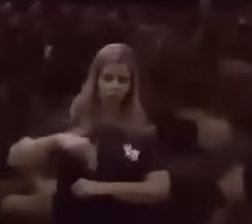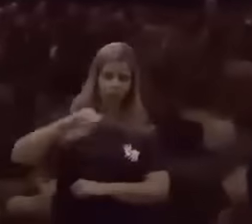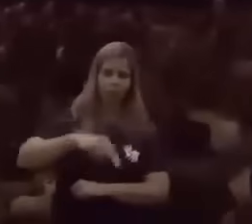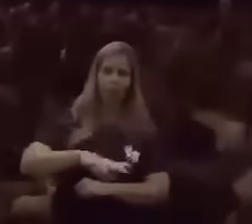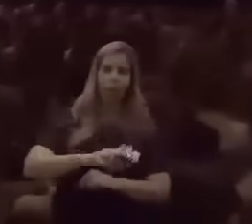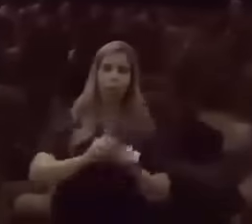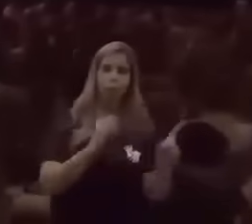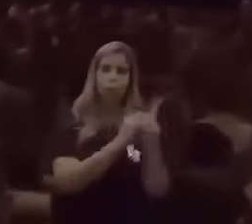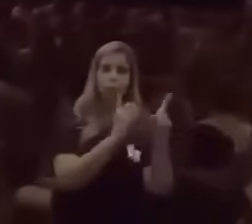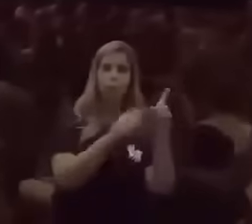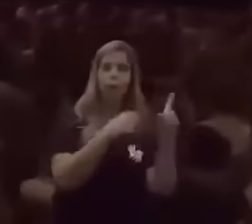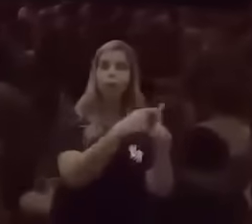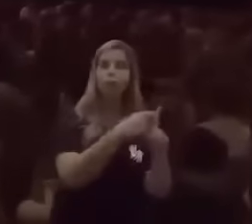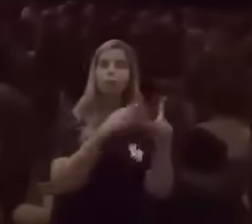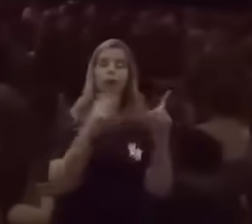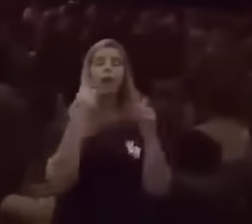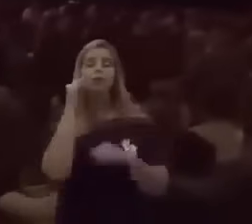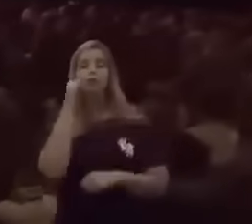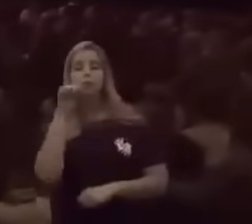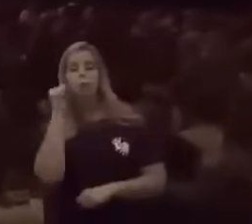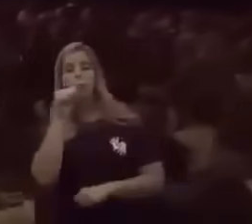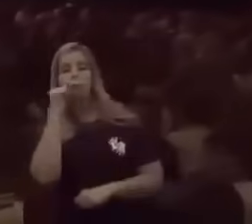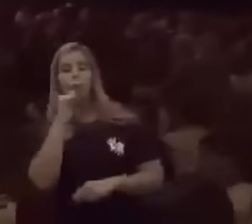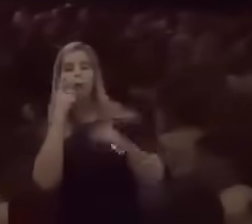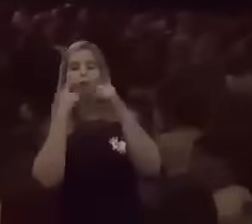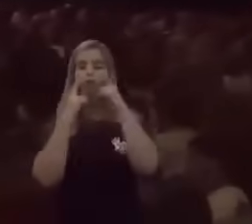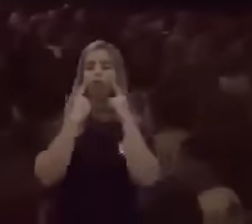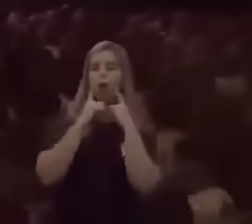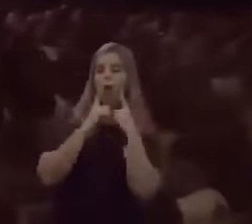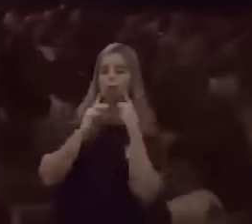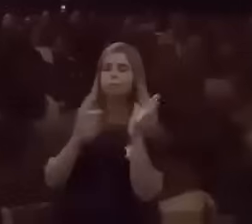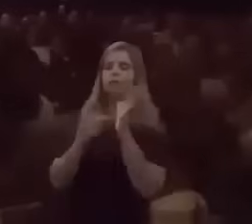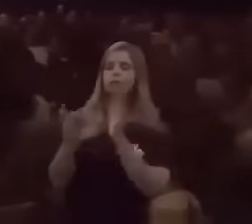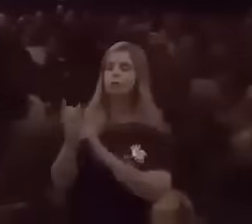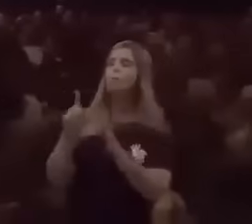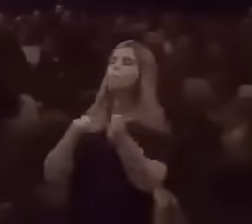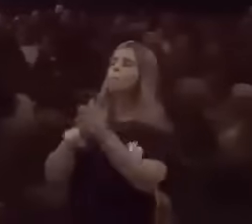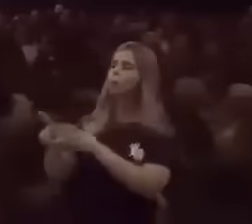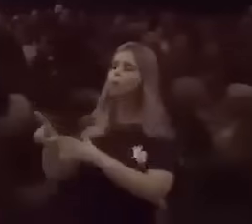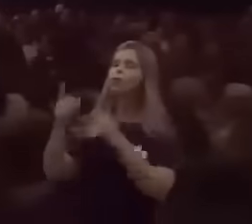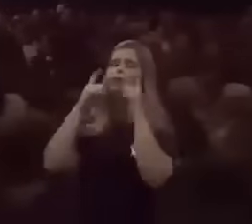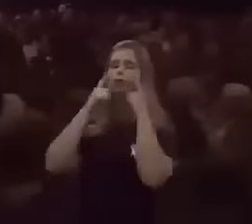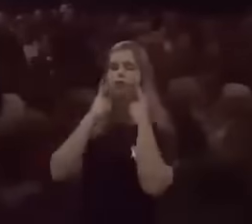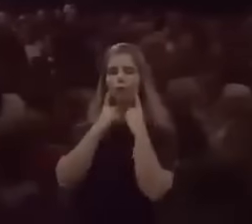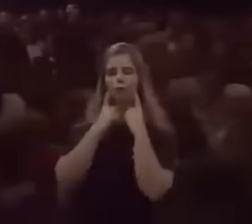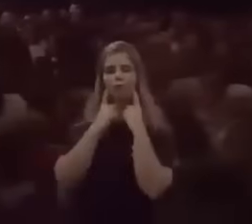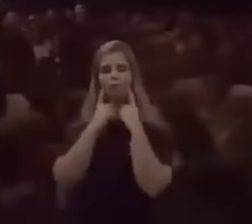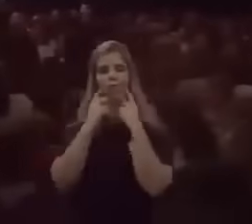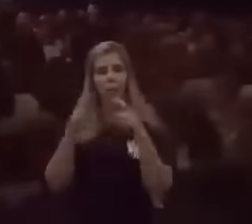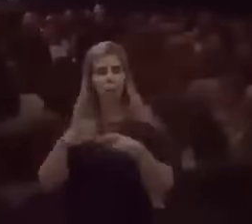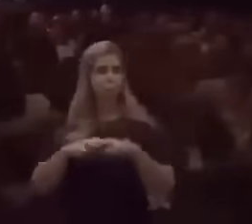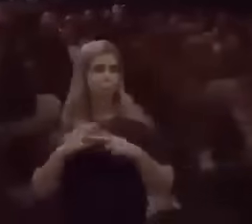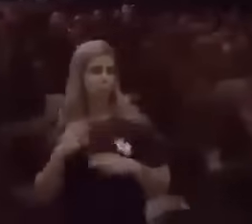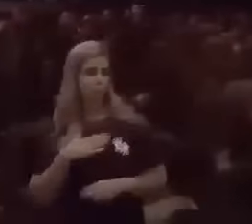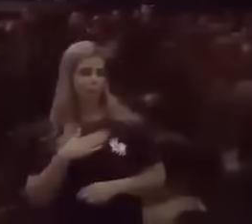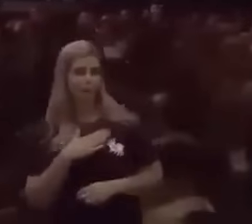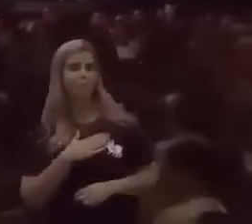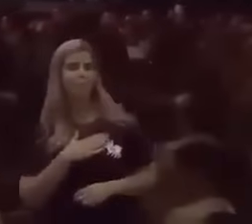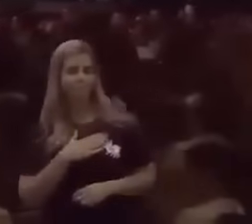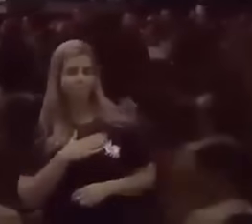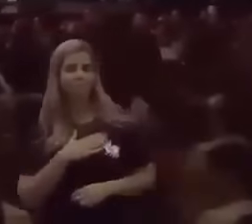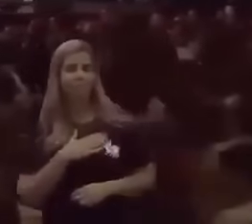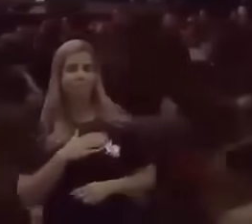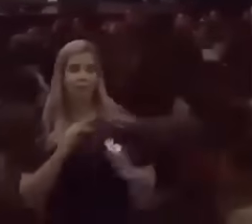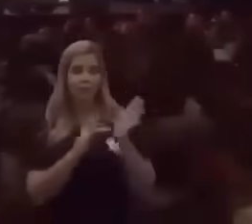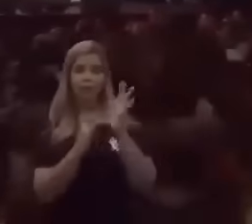choram, e ele diz: por que vocês estão chorando por mim? Não chorem por mim, chorem por vocês, chorem pelos filhos de vocês. Ele é pregado na